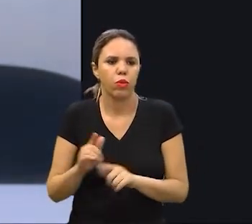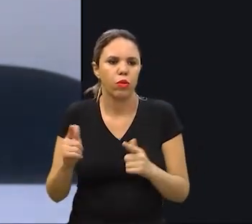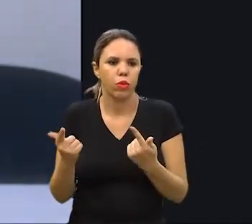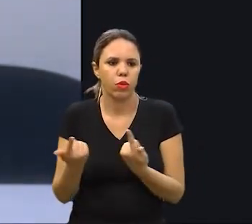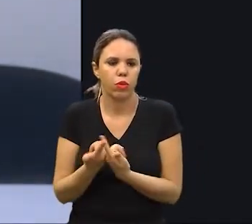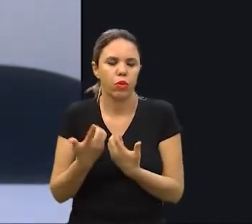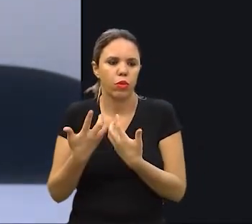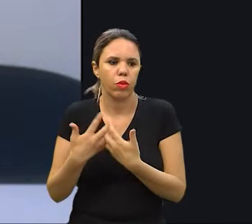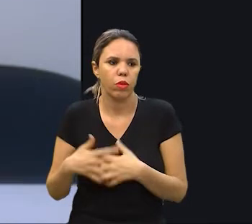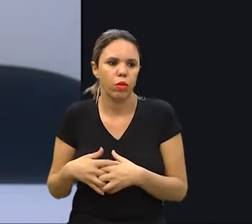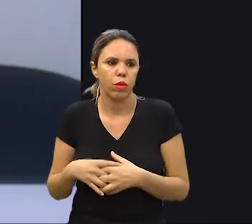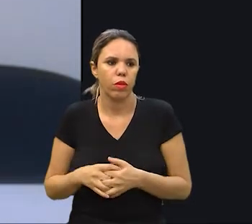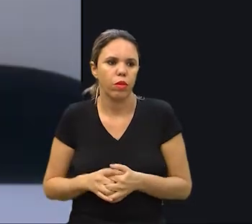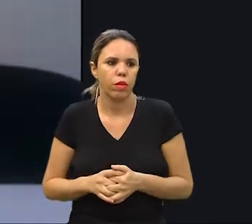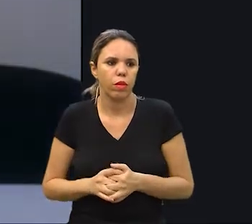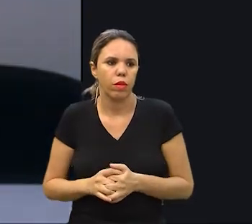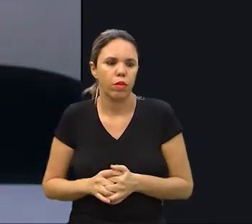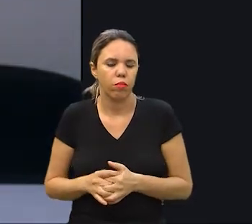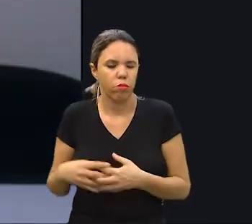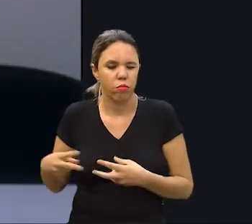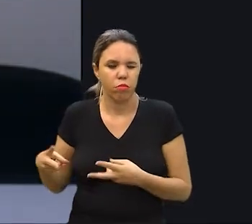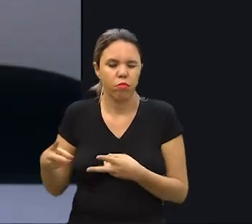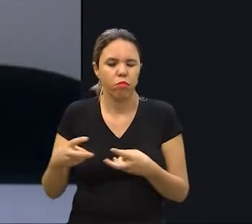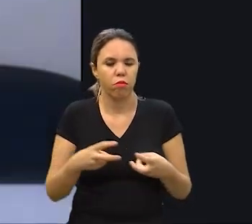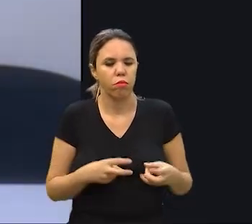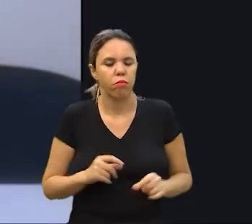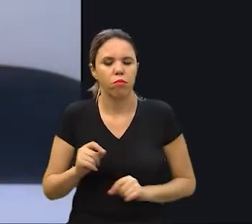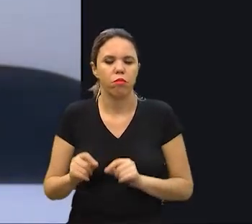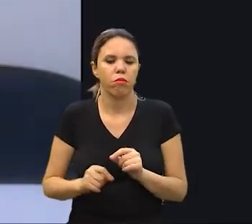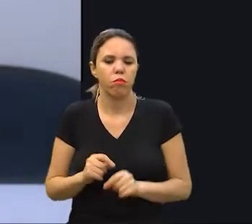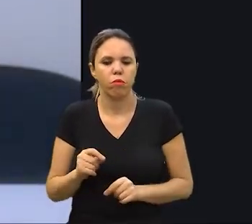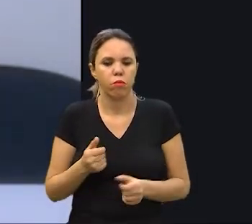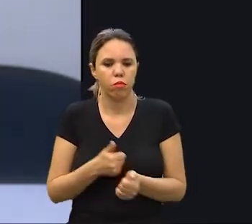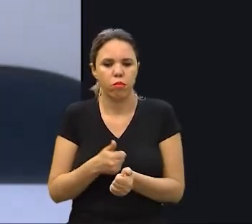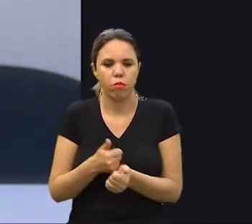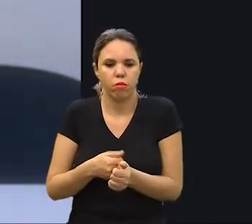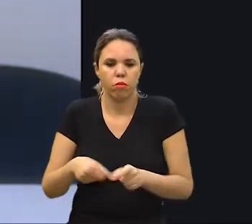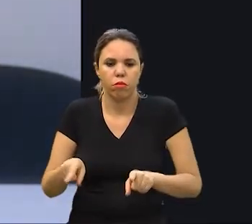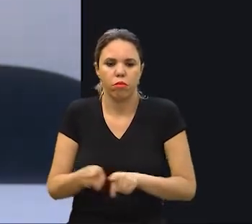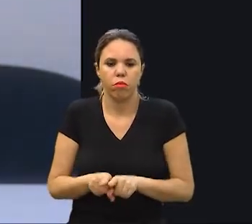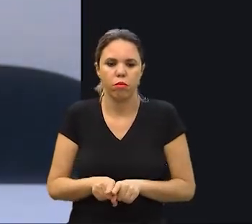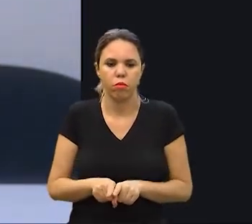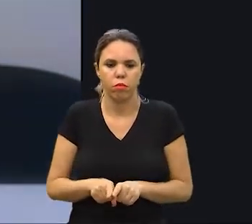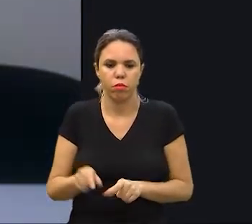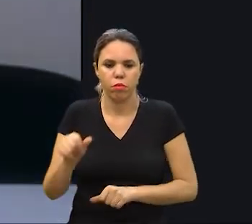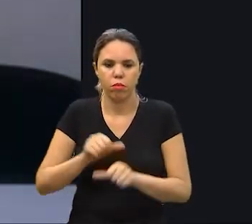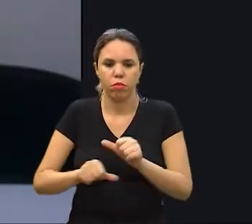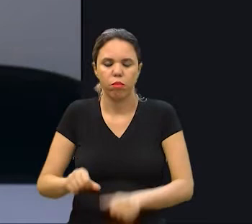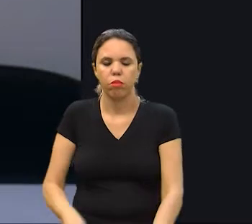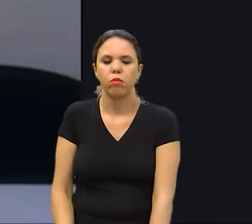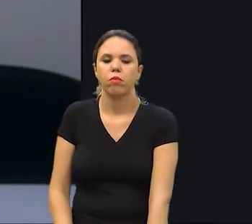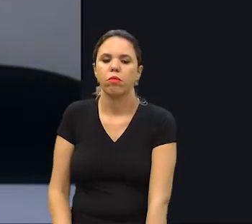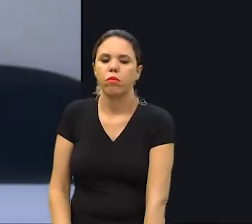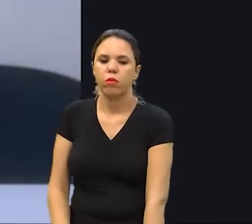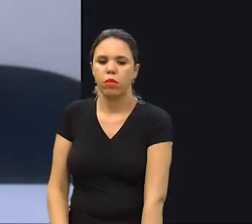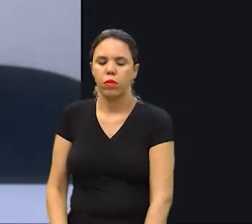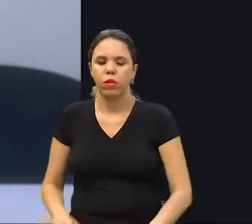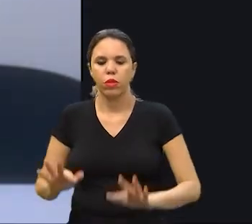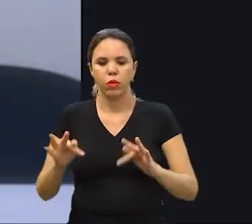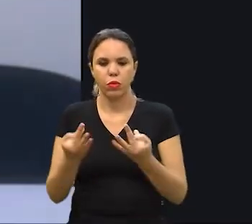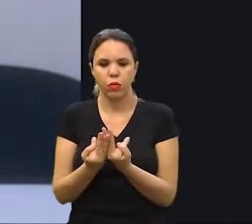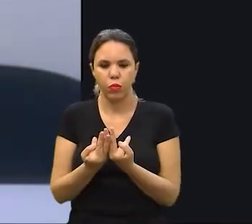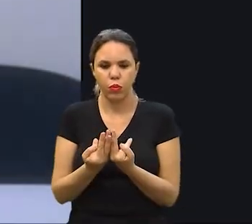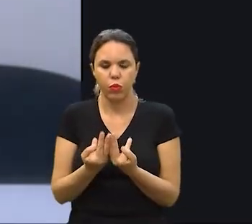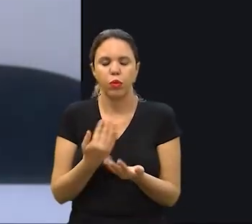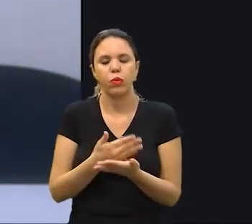grupo reflexivo, eles vão notando que o seu redor também vai mudando. A sua